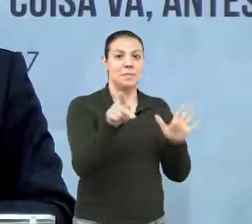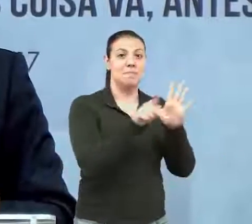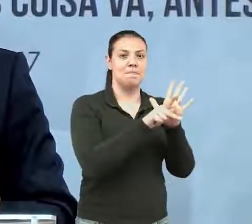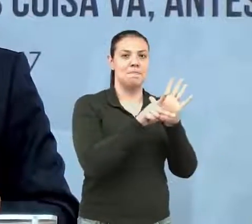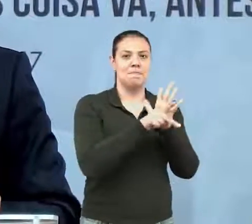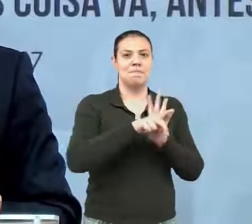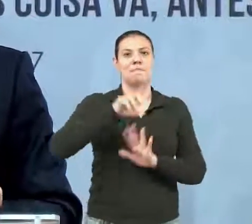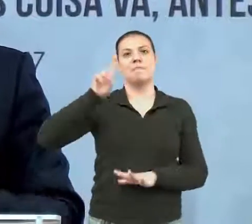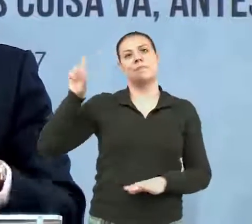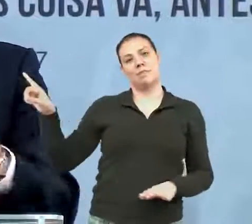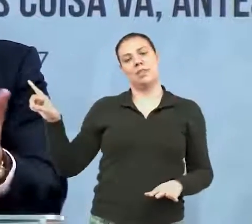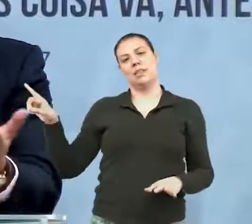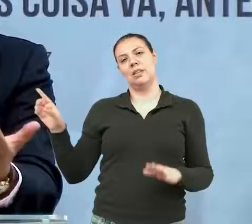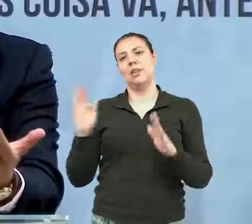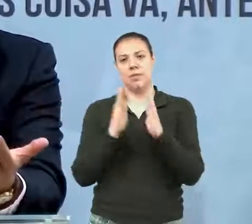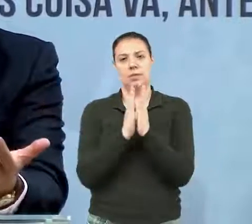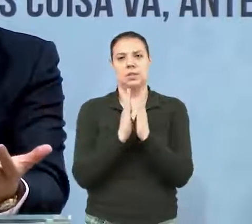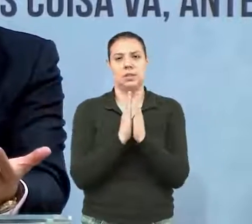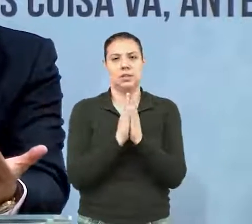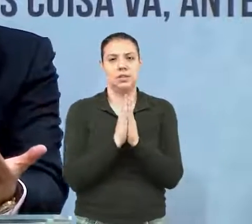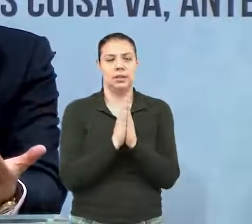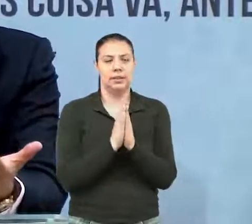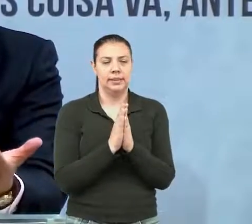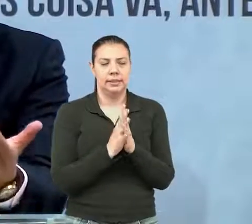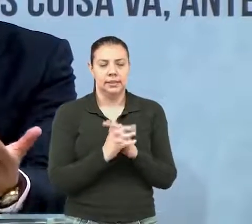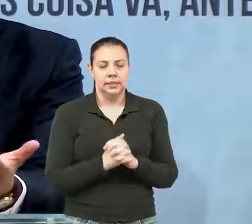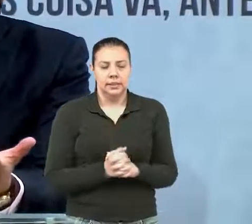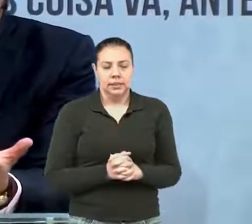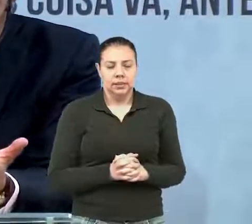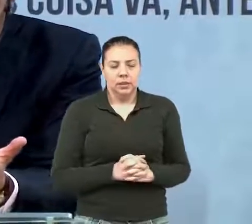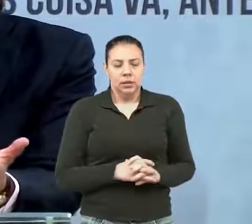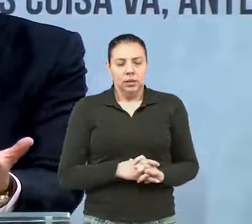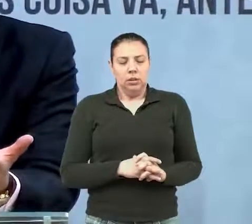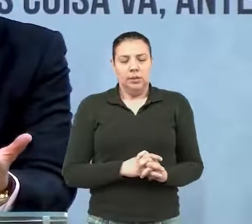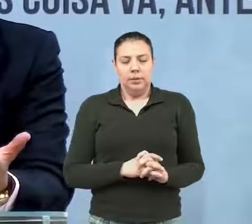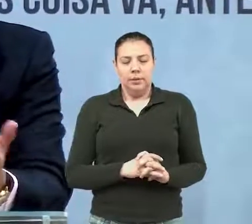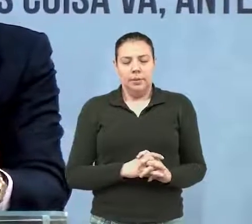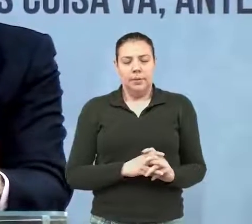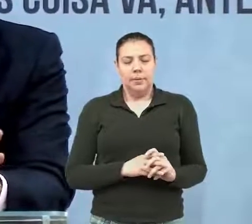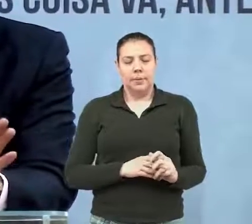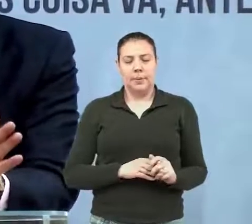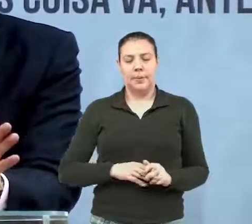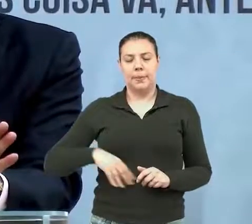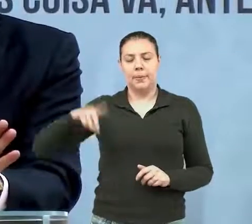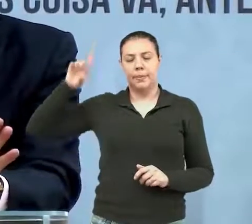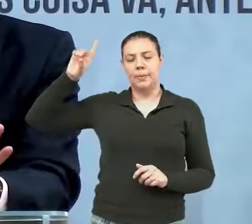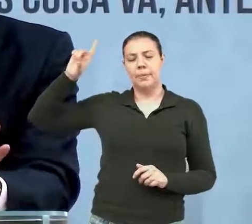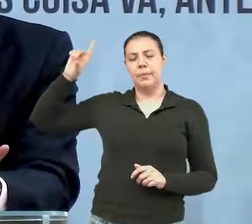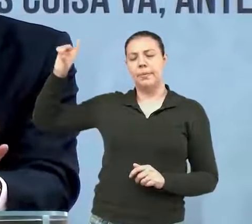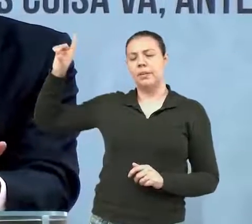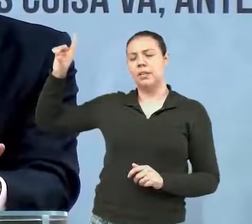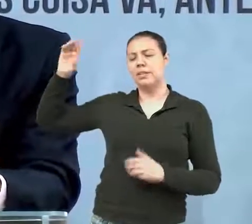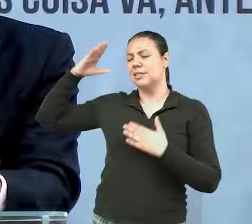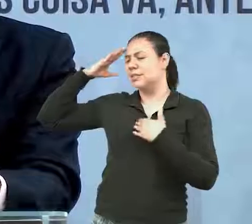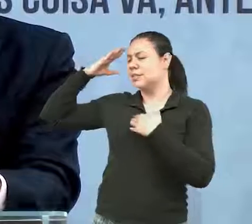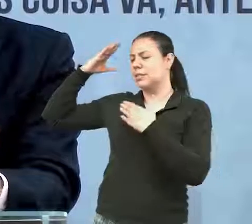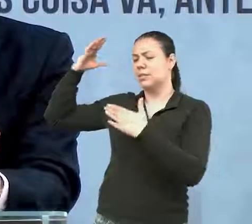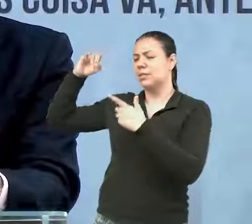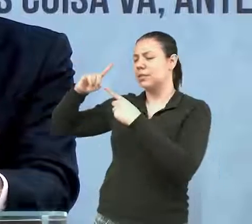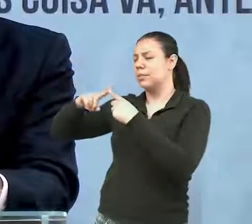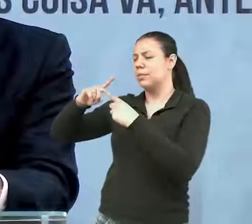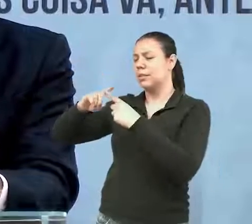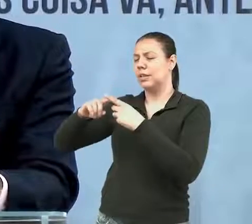dEle. Então vamos orar. Deus amado, nós te agradecemos, porque a Tua palavra nos dá um